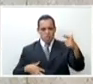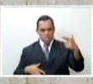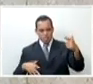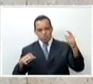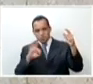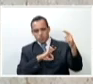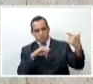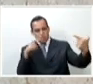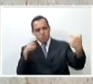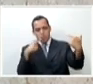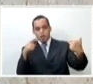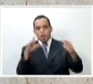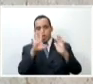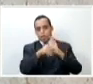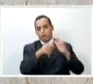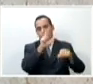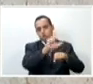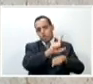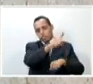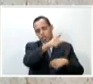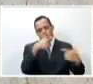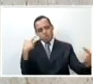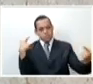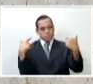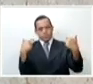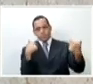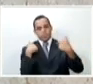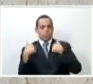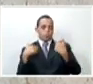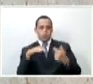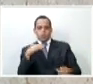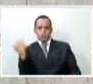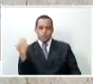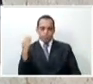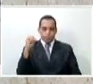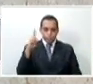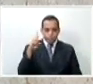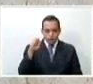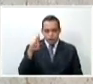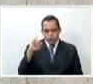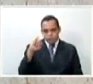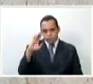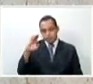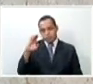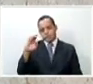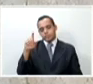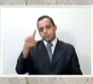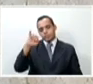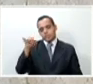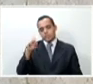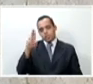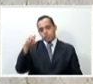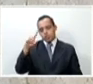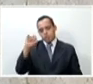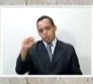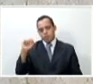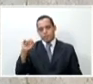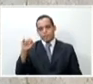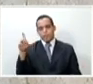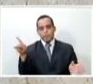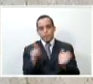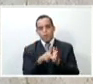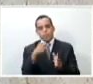policiais que assaltavam uma loja em Vargem Grande Paulista. Soldado Darcy Moreira da Silva Lazzarini, em Jundiaí, foi morto na frente da